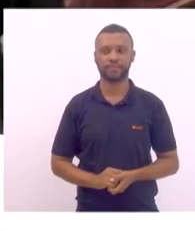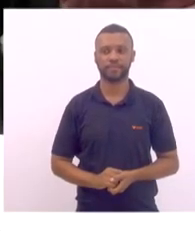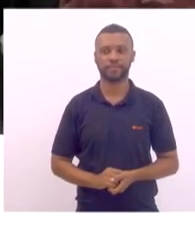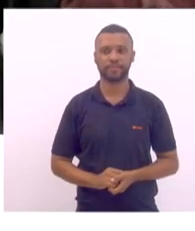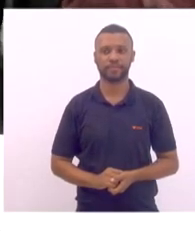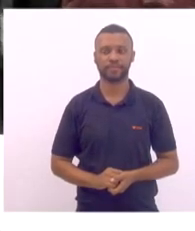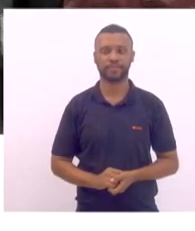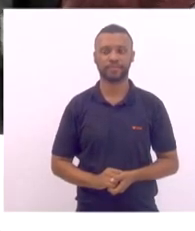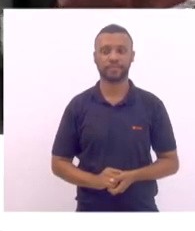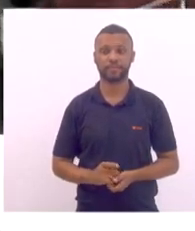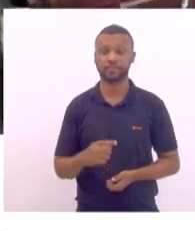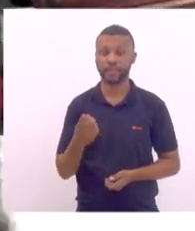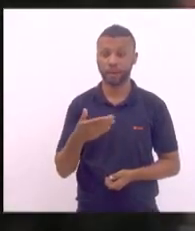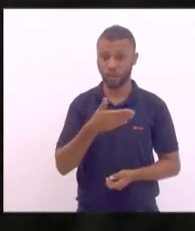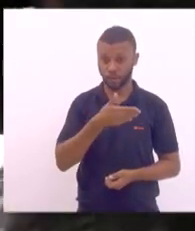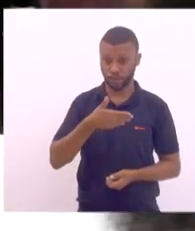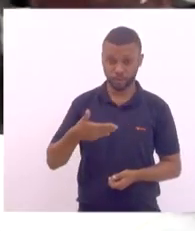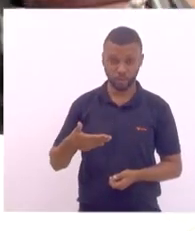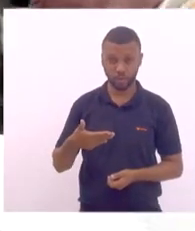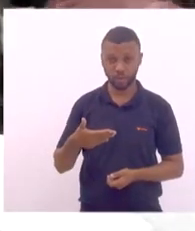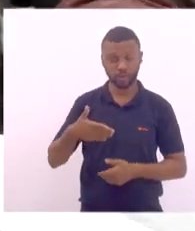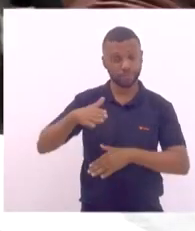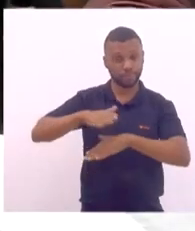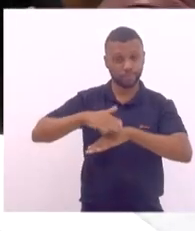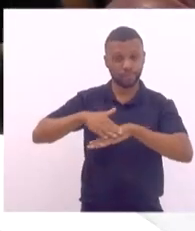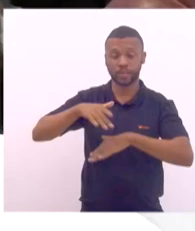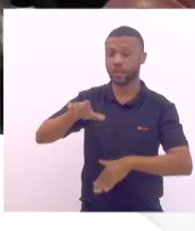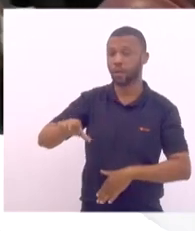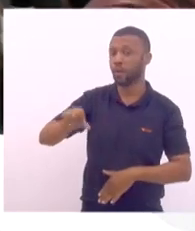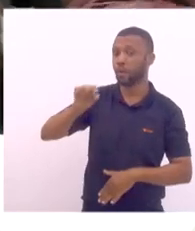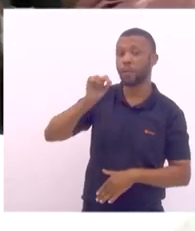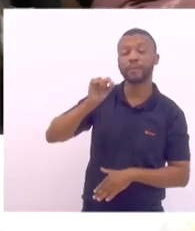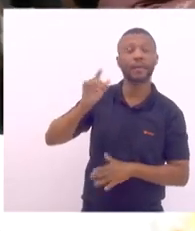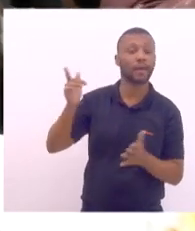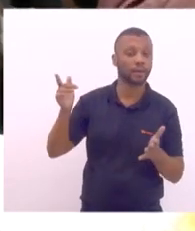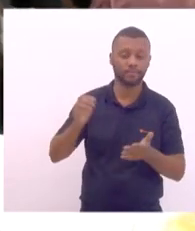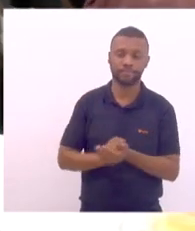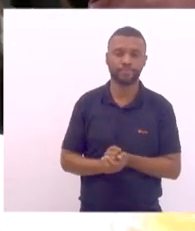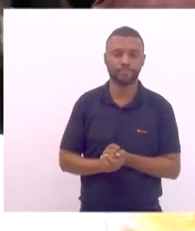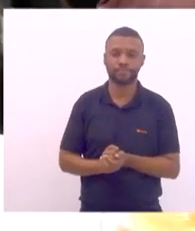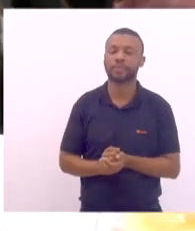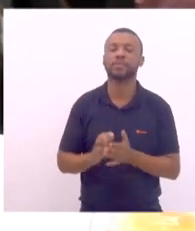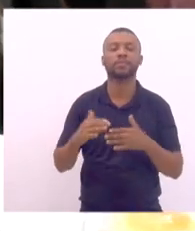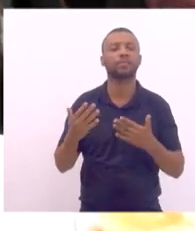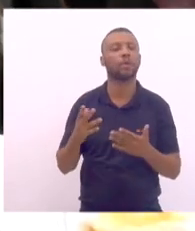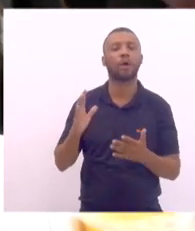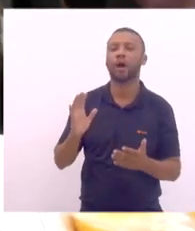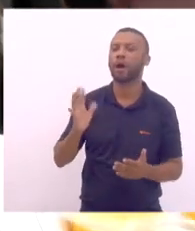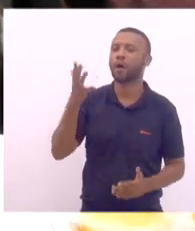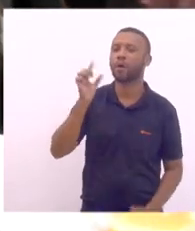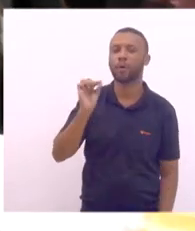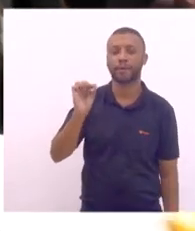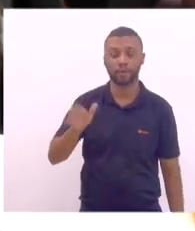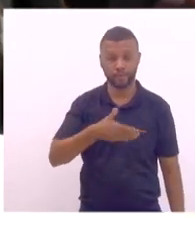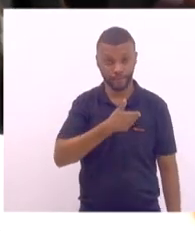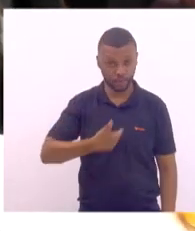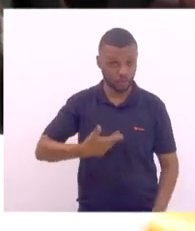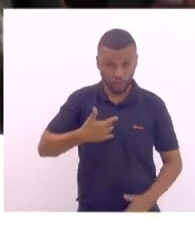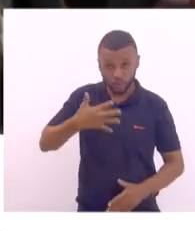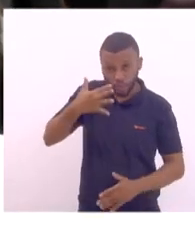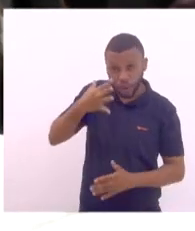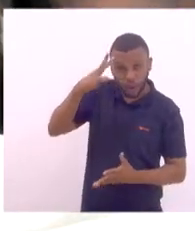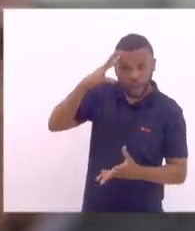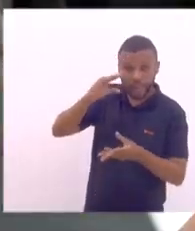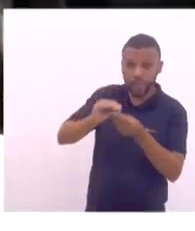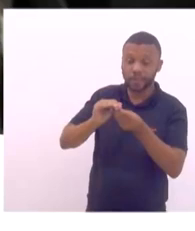Para que o governador pudesse optar. Aí o governador optou, no meu entendimento,